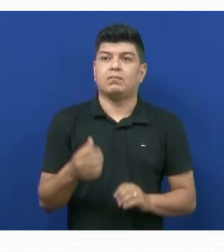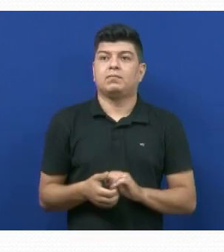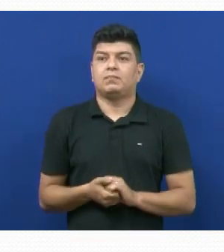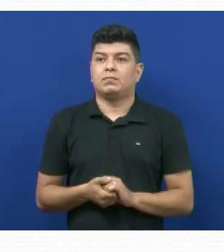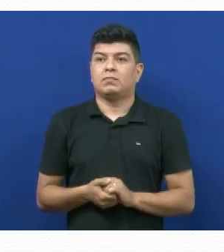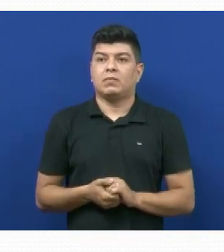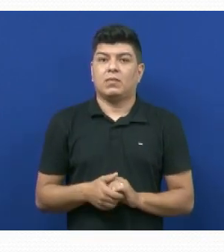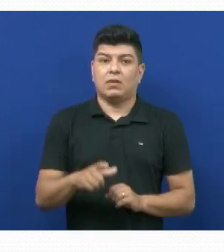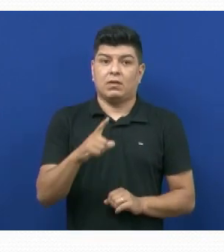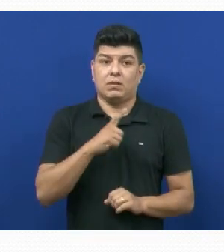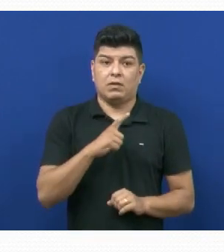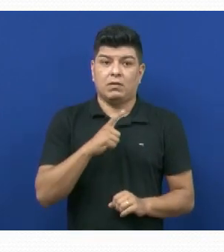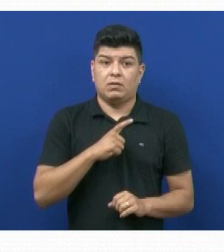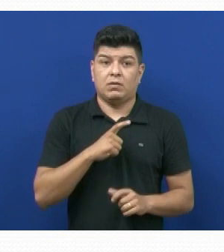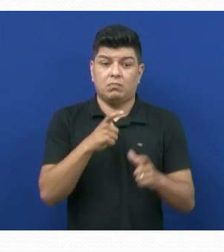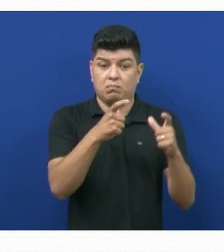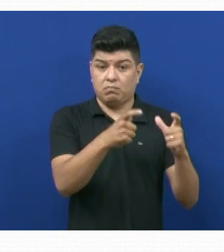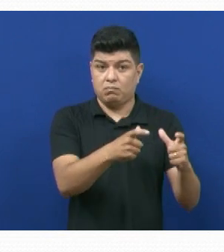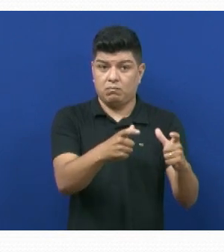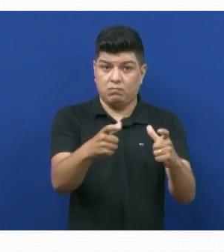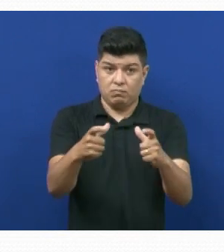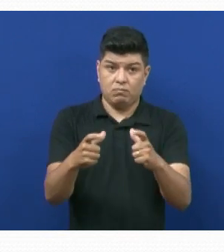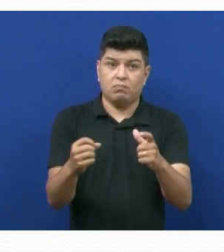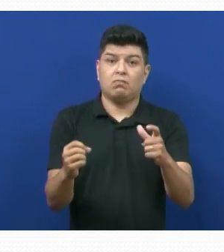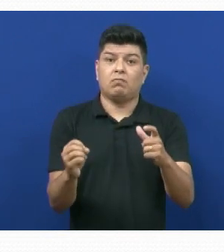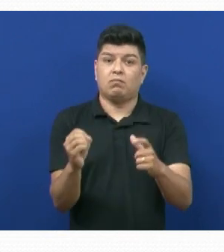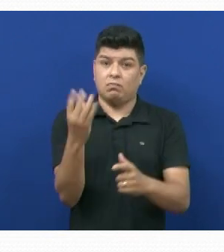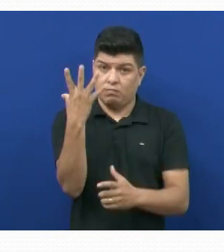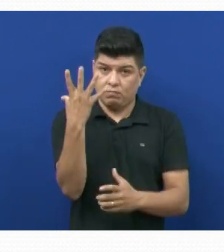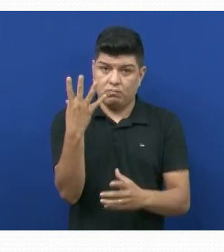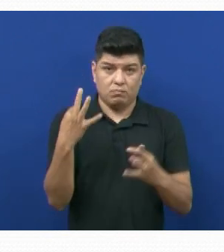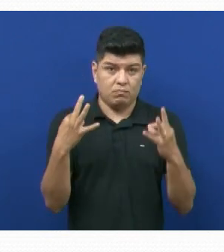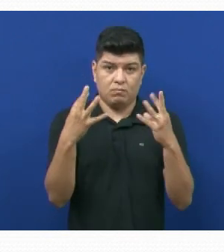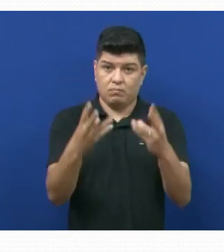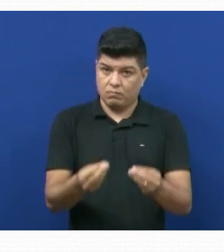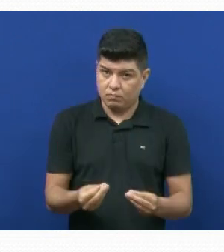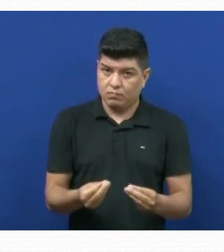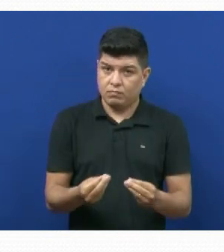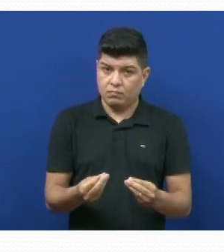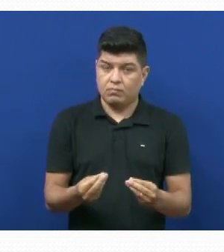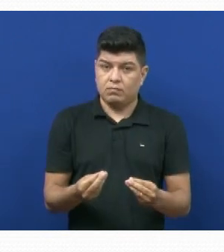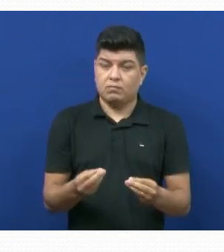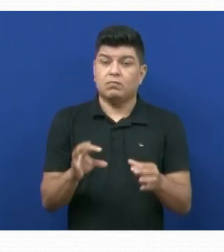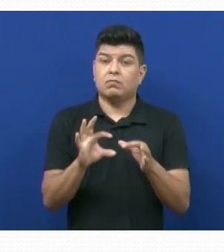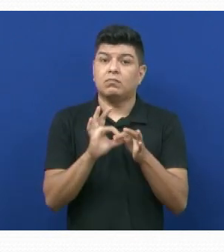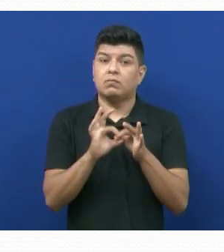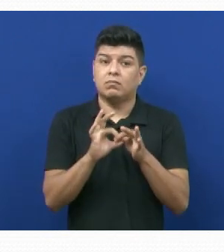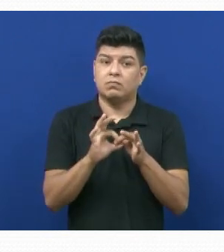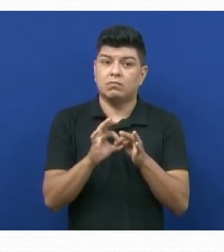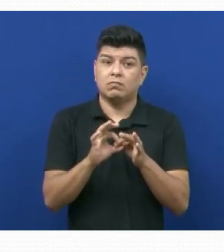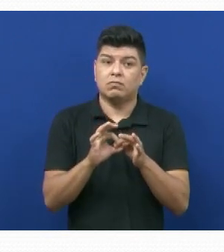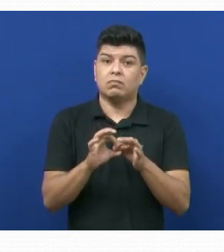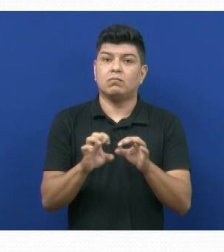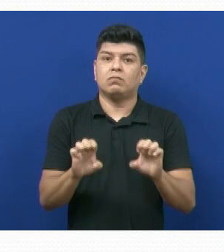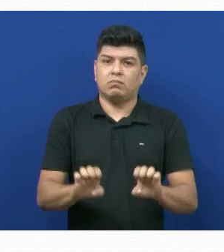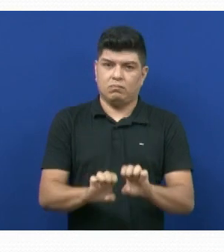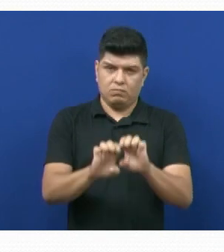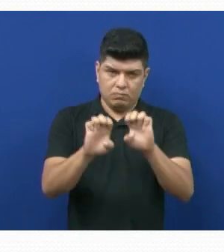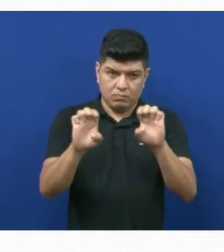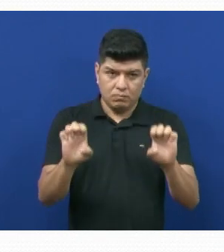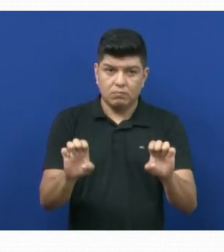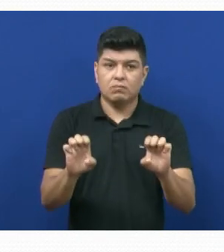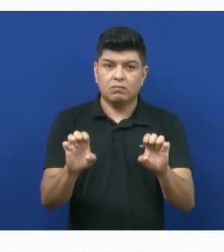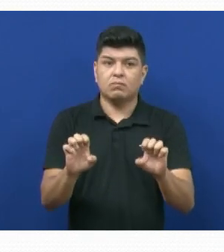um espaço ou um ambiente que é onde acontece todo esse enredo, e isso faz parte da estrutura básica do